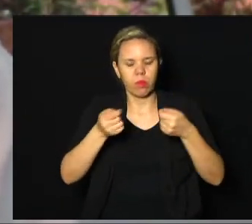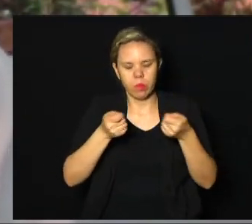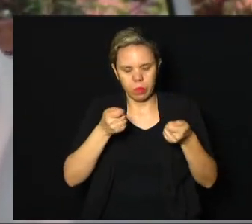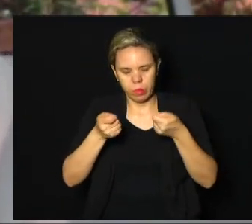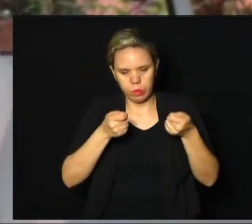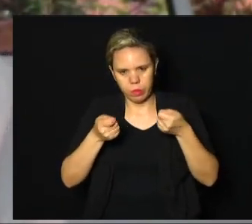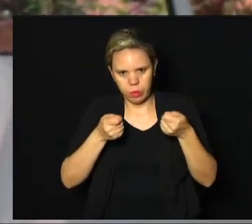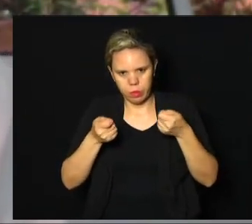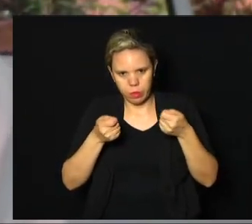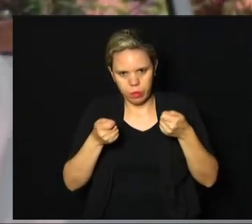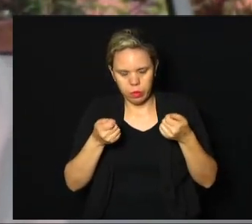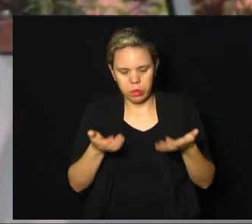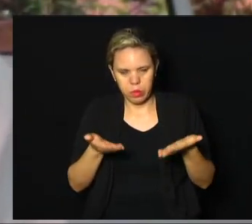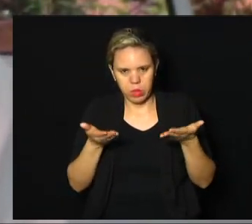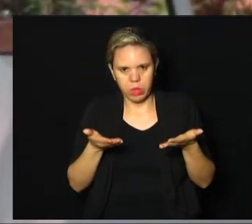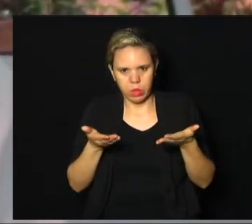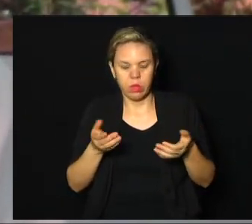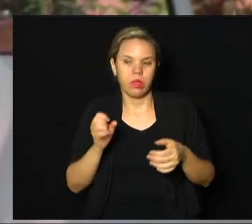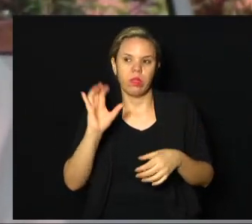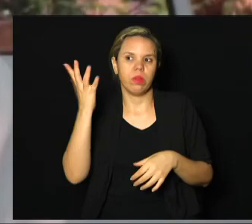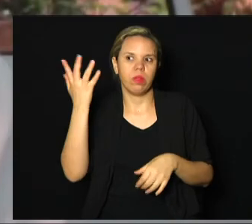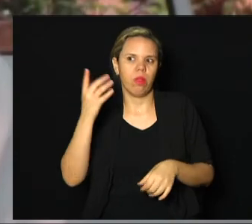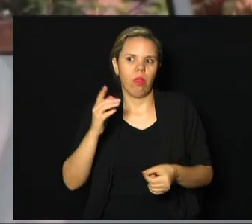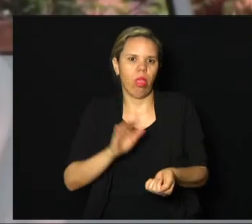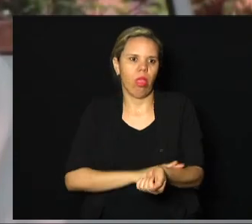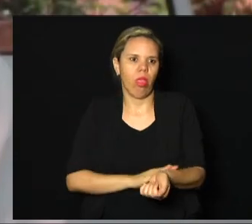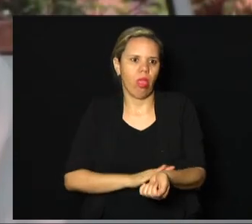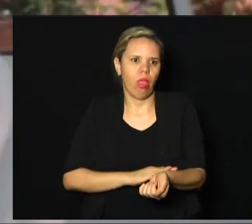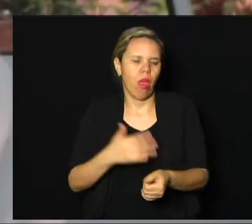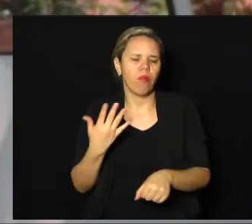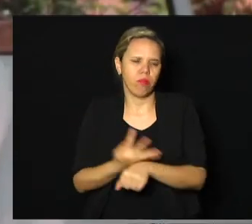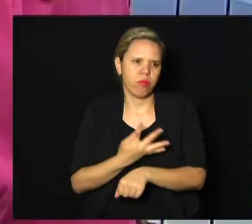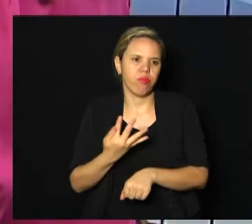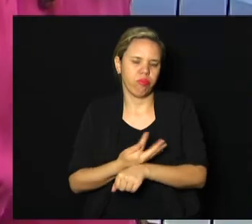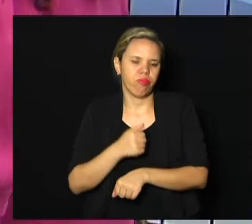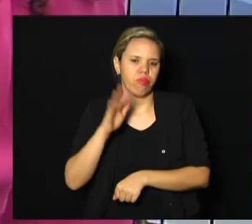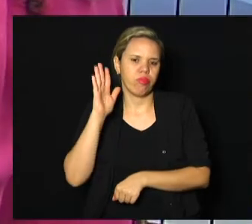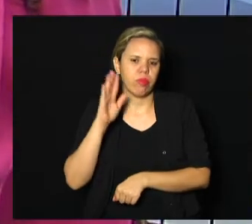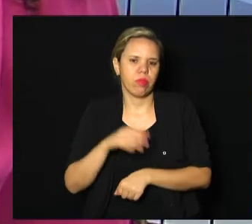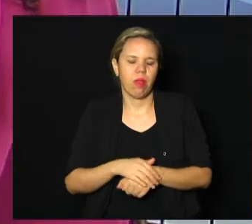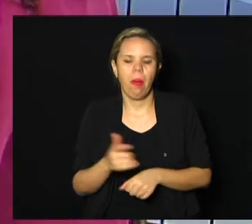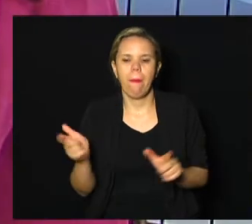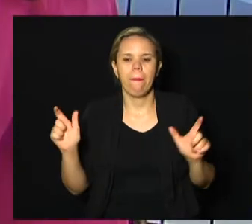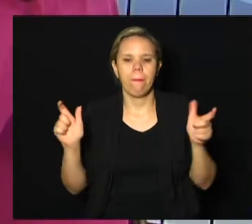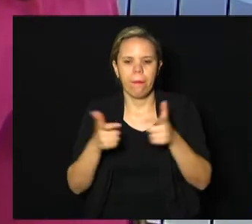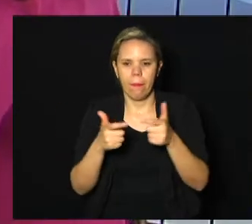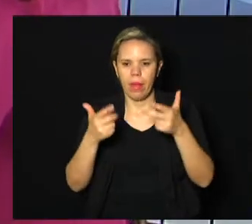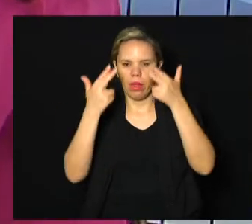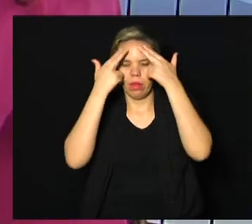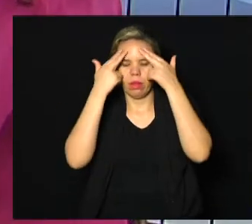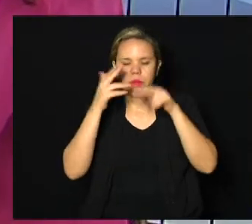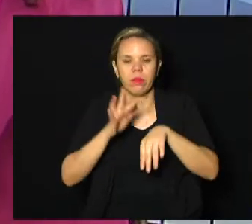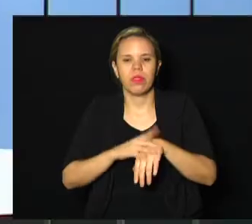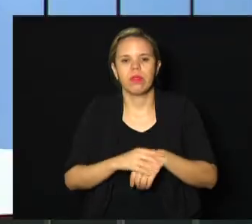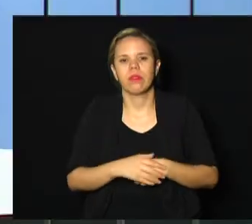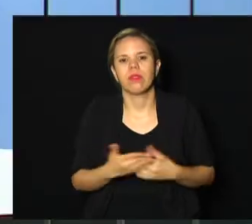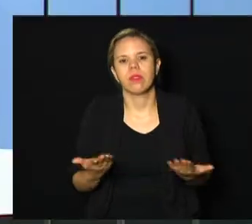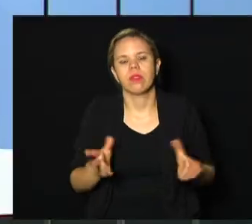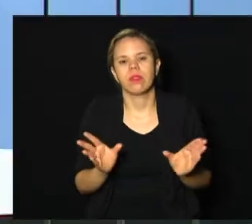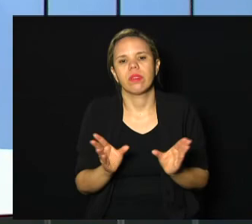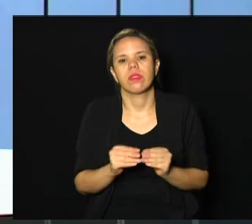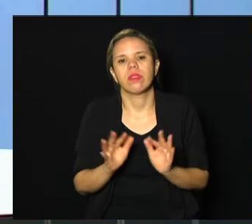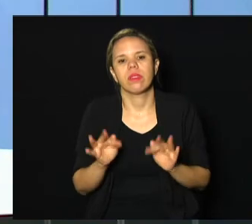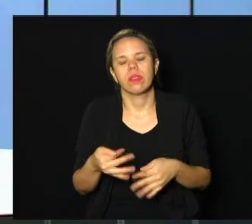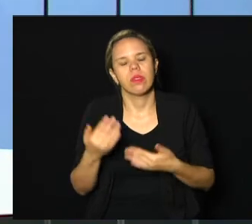equilíbrio, mesmo numa hora de estresse, eu vou aguentar mais, né? São menos os traumas, né, doutor? Doutor, chegamos ao